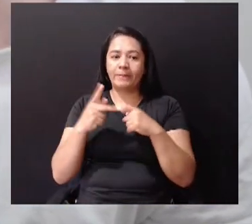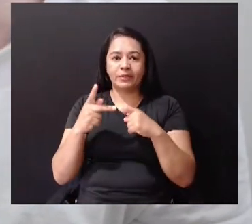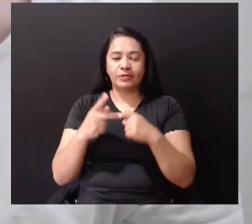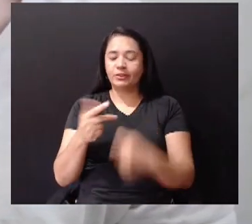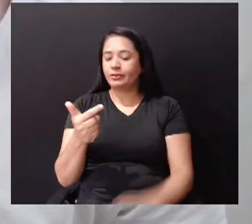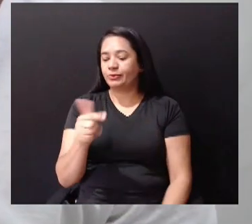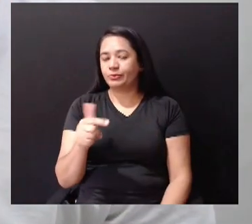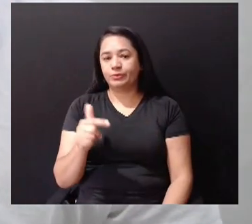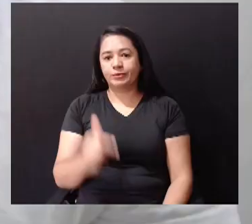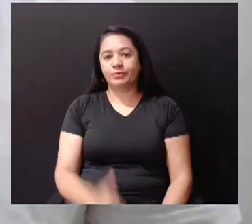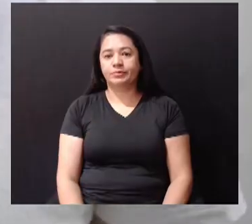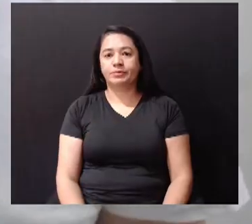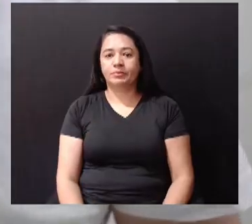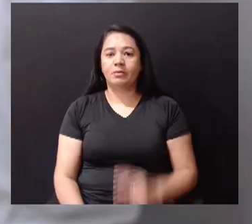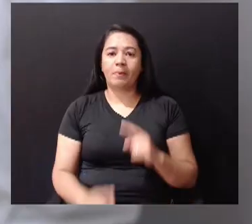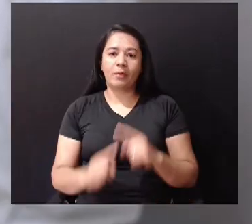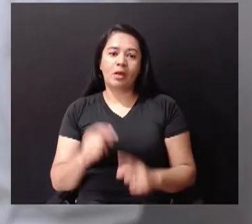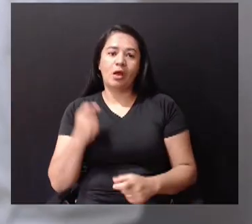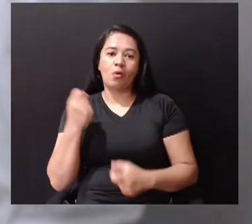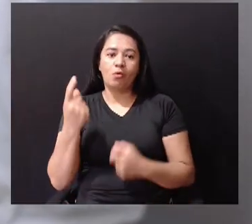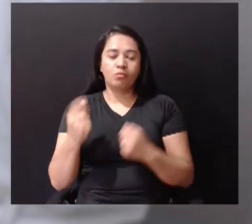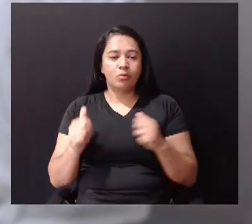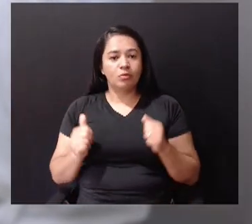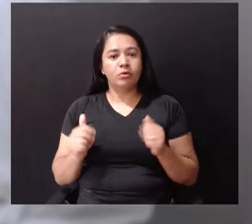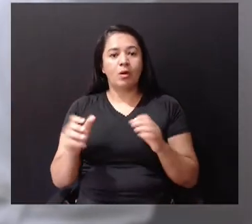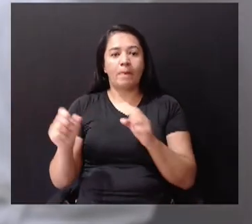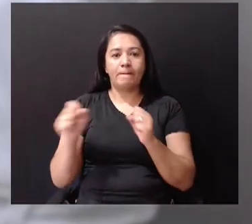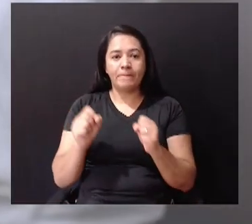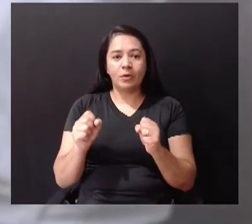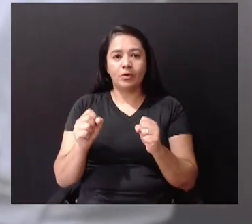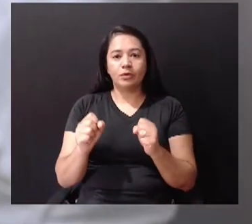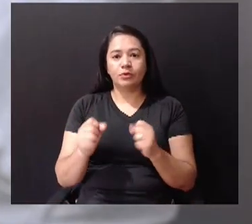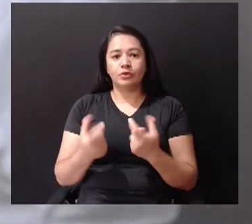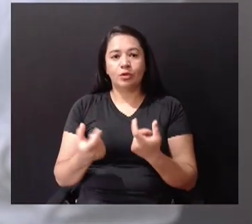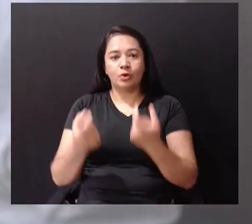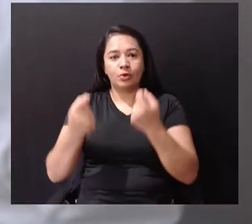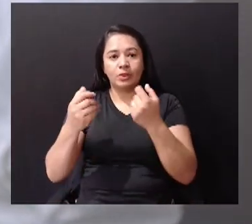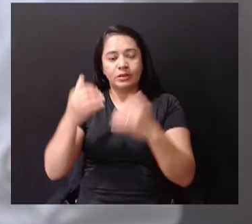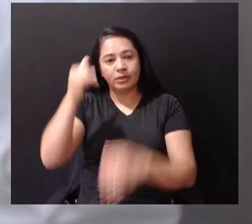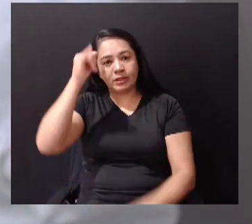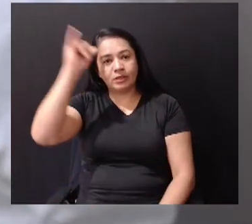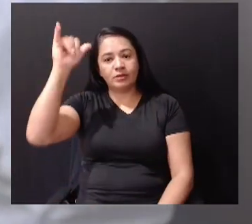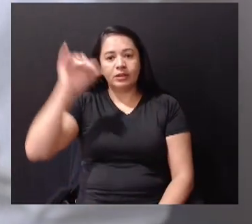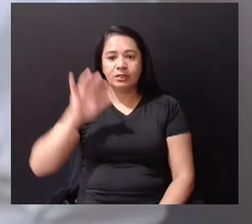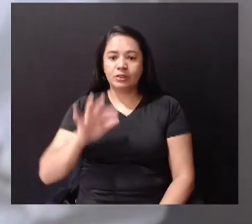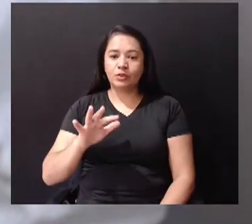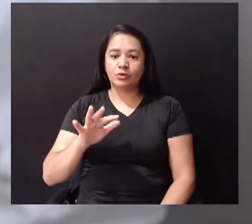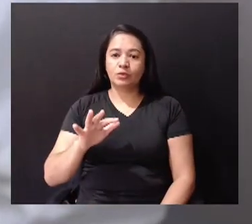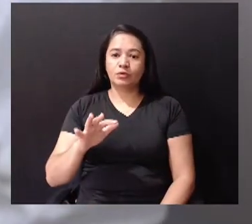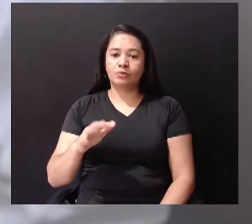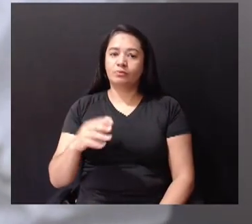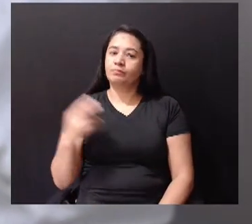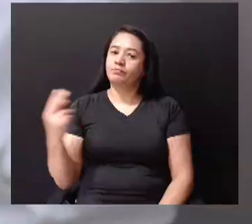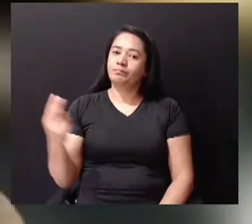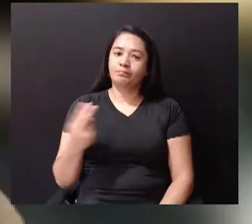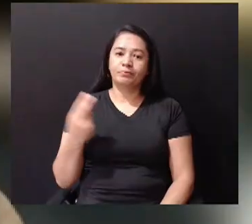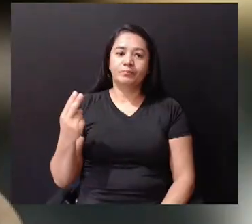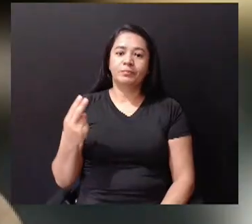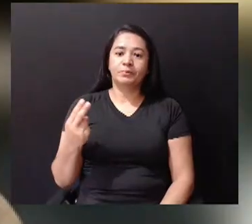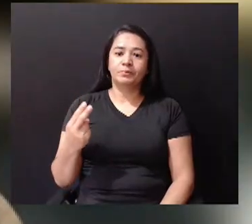algumas ações que pode prevenir o câncer, na infância, isso praticamente não existe. Muito menos em tumor